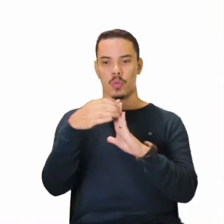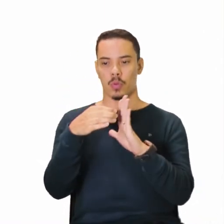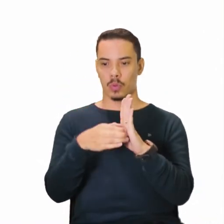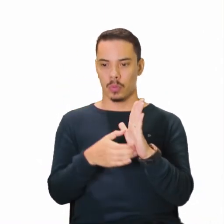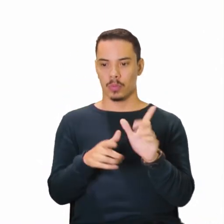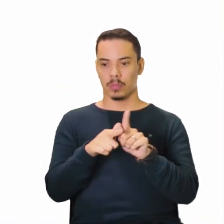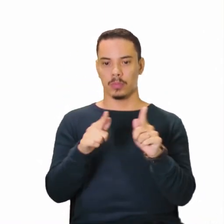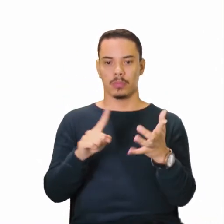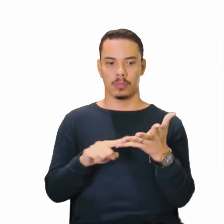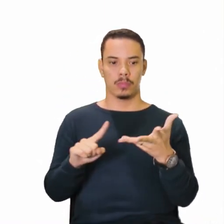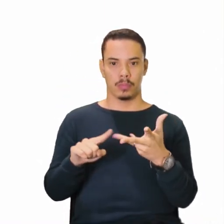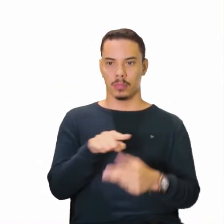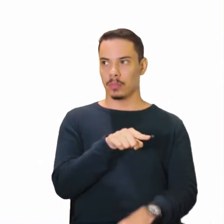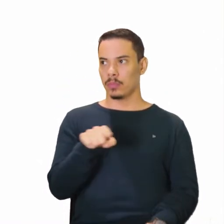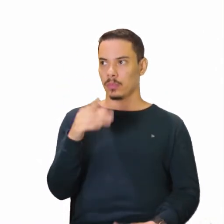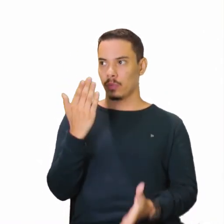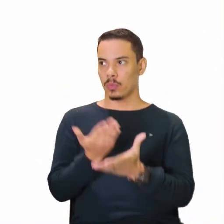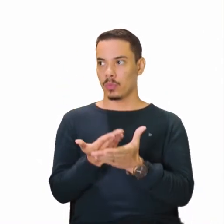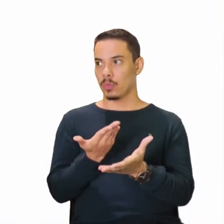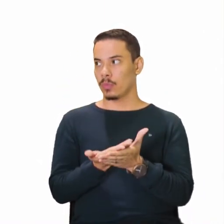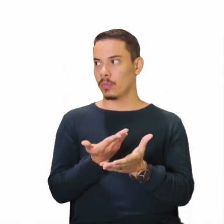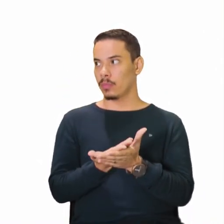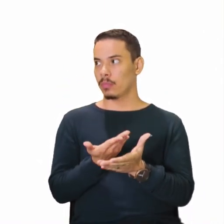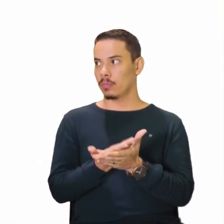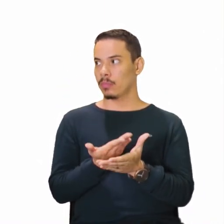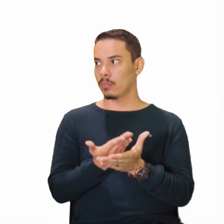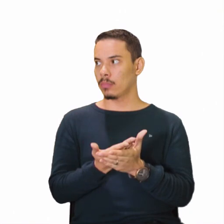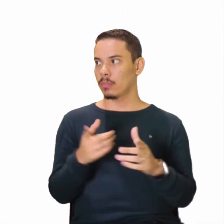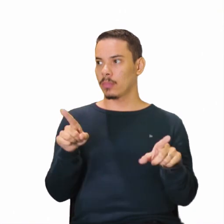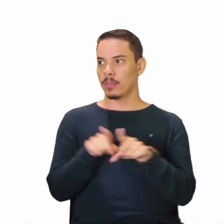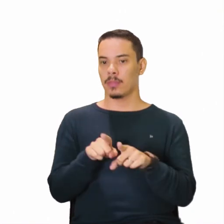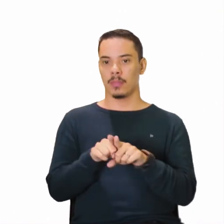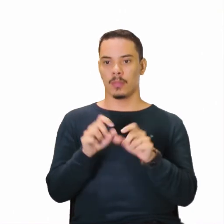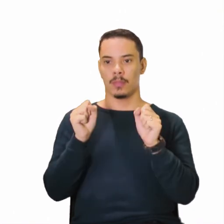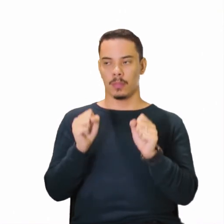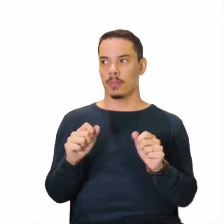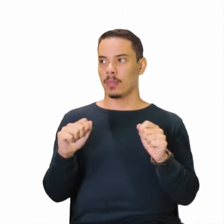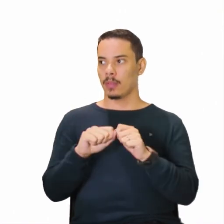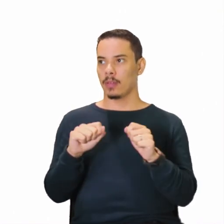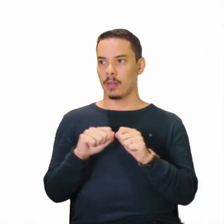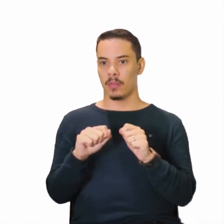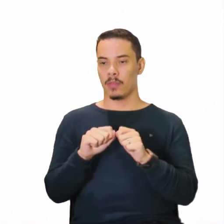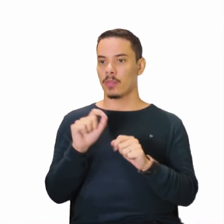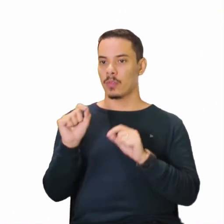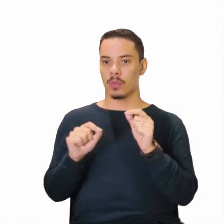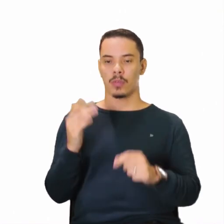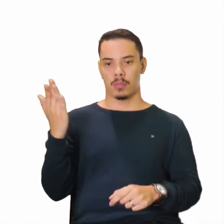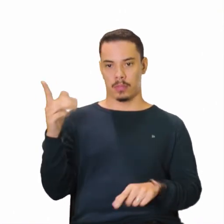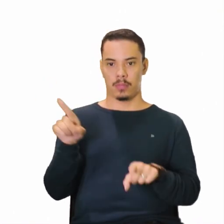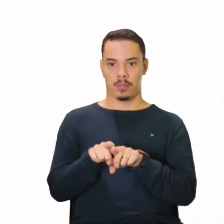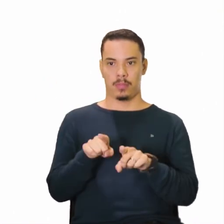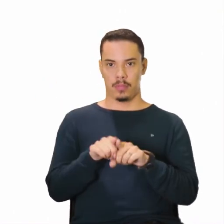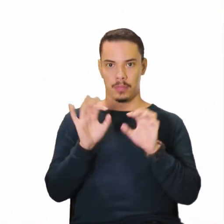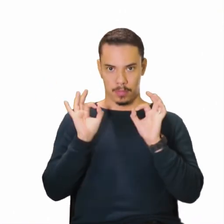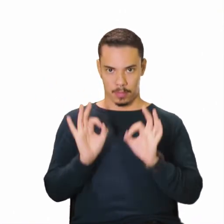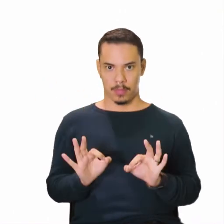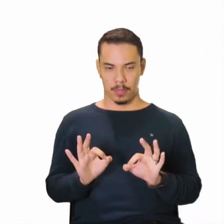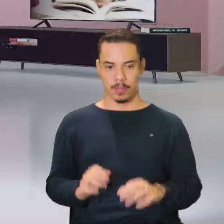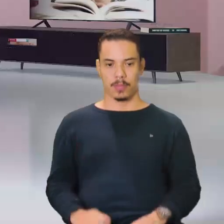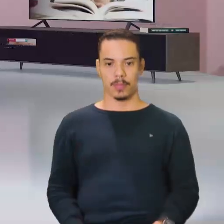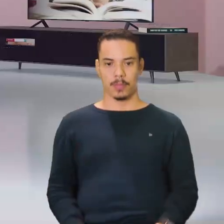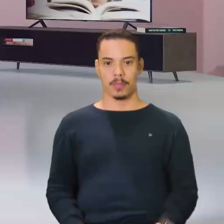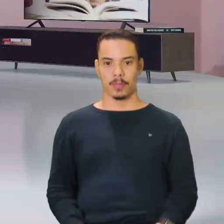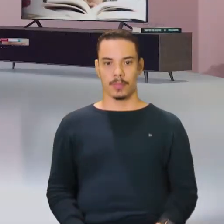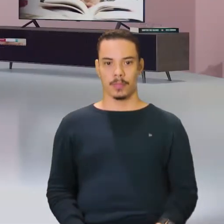gramaticais que você estudou. Aqui apenas uma sugestão e você pode fazer aí o seu também, tá certo?